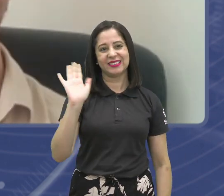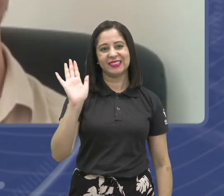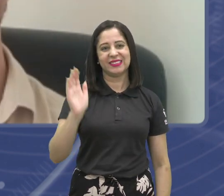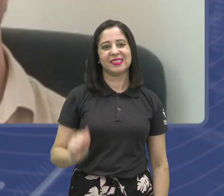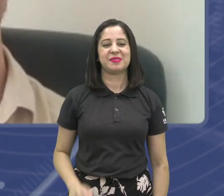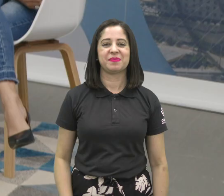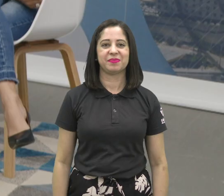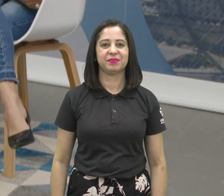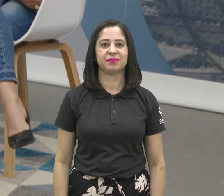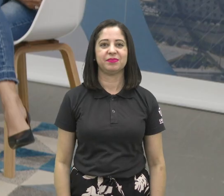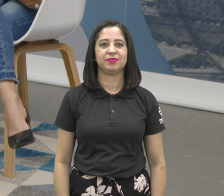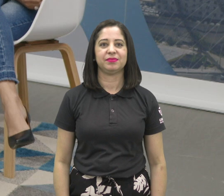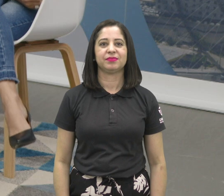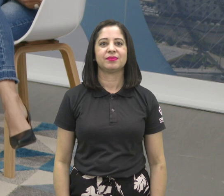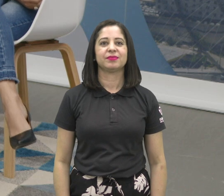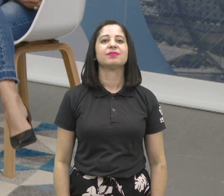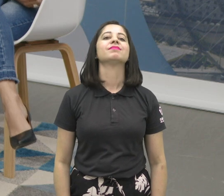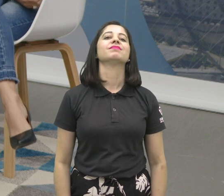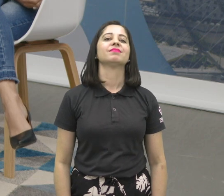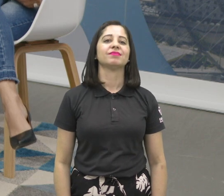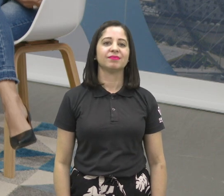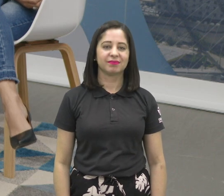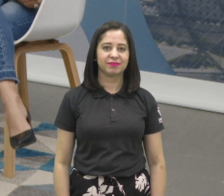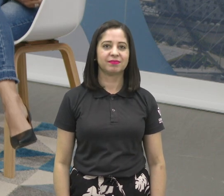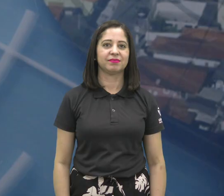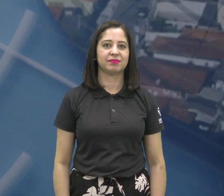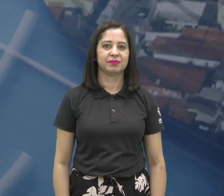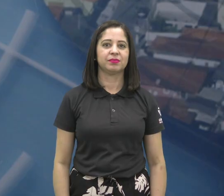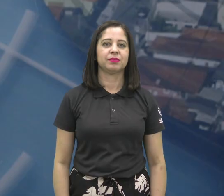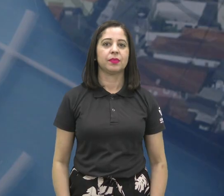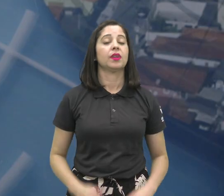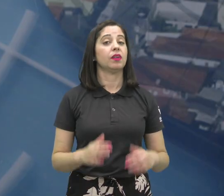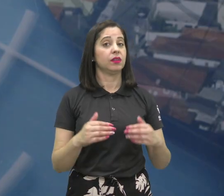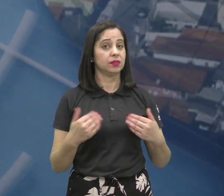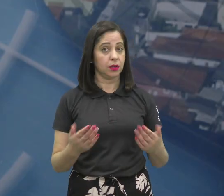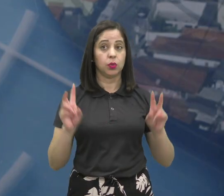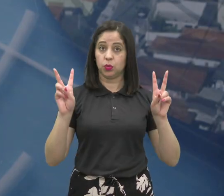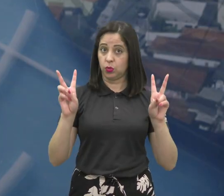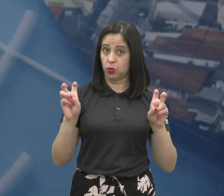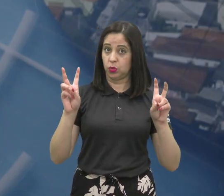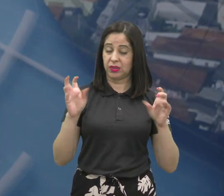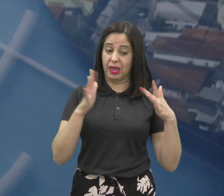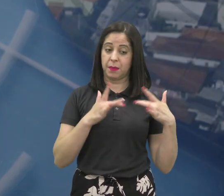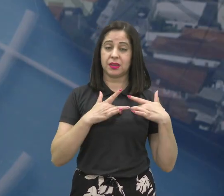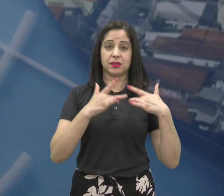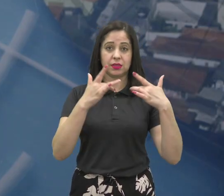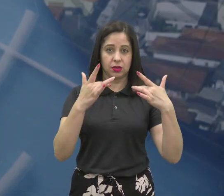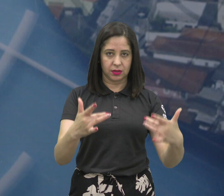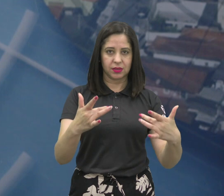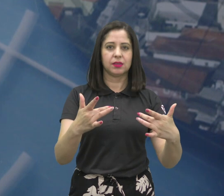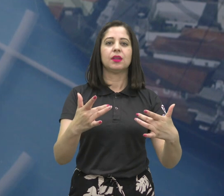mais. É isso. Que seja um assunto, né, como a gente falou, amplamente abordado, está